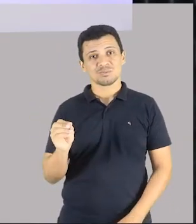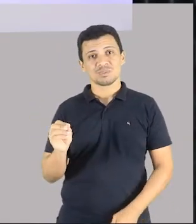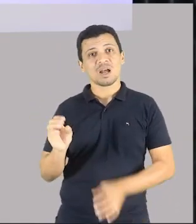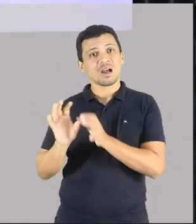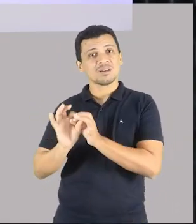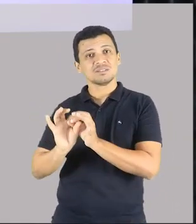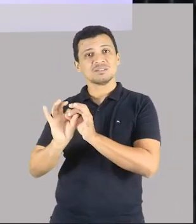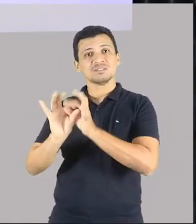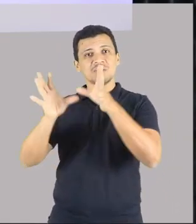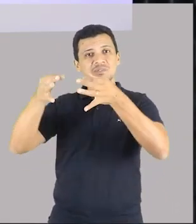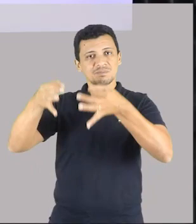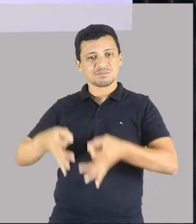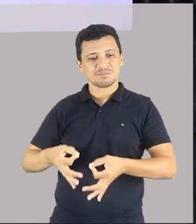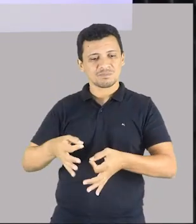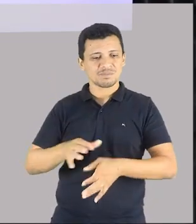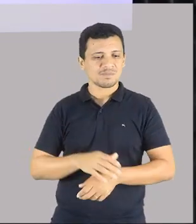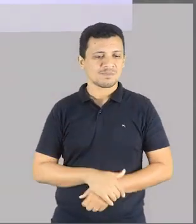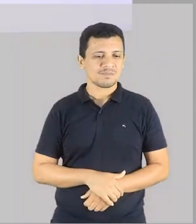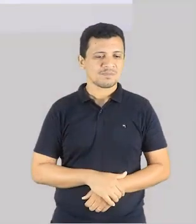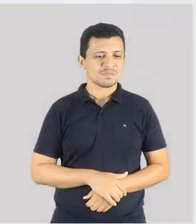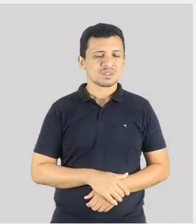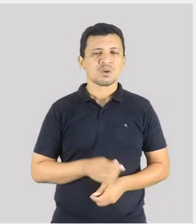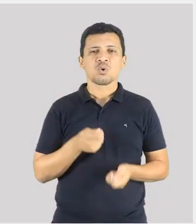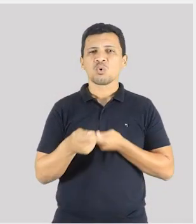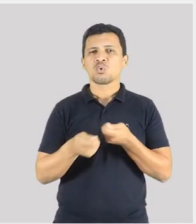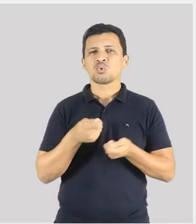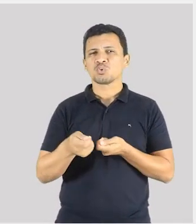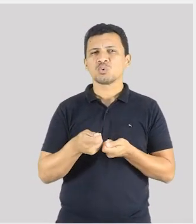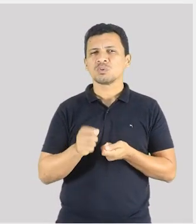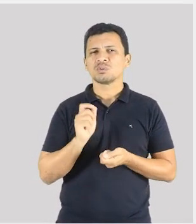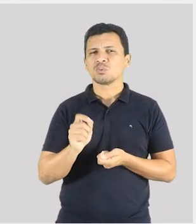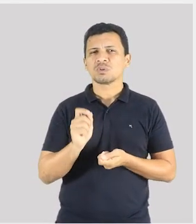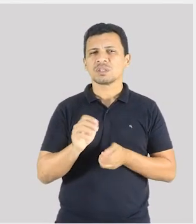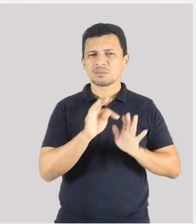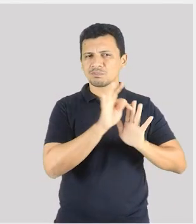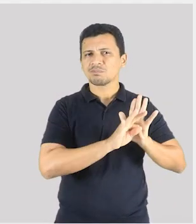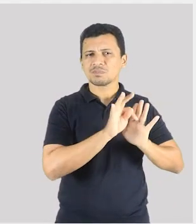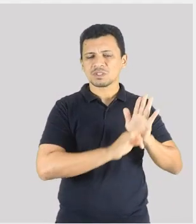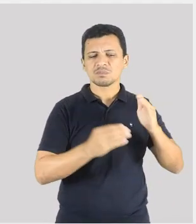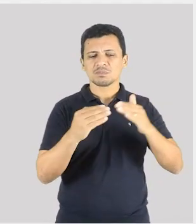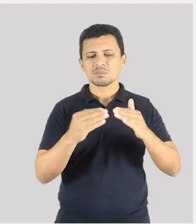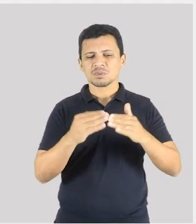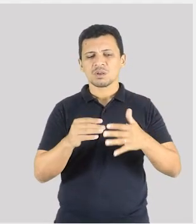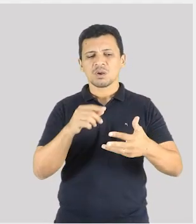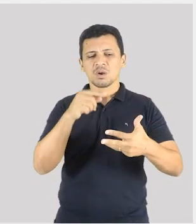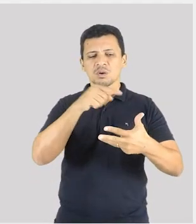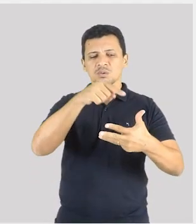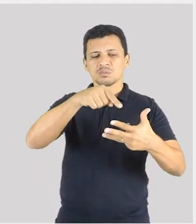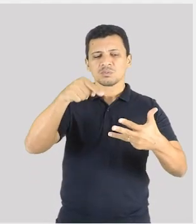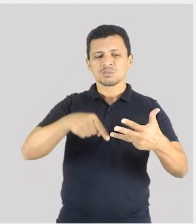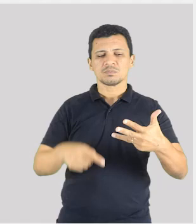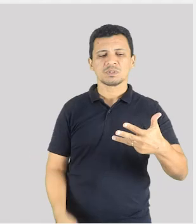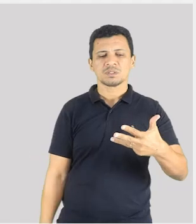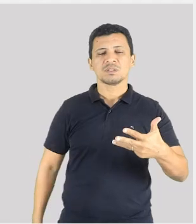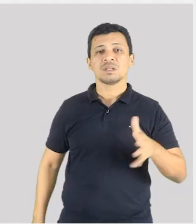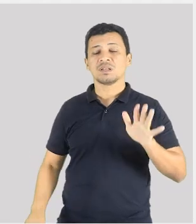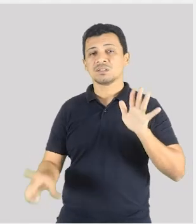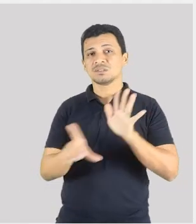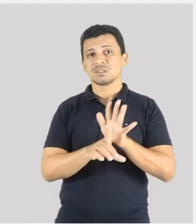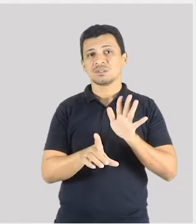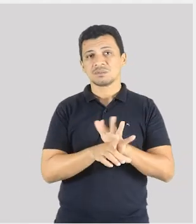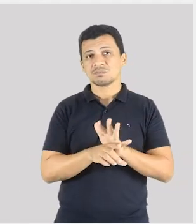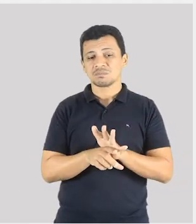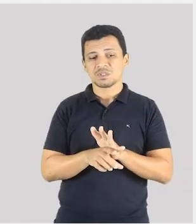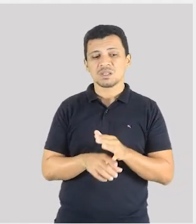discricionários. O controle referido pode ser considerado na modalidade de controle afeto à legalidade estrita,